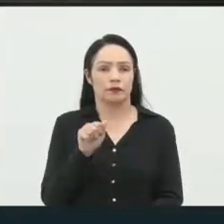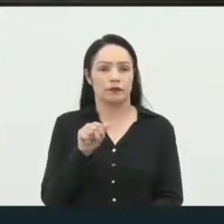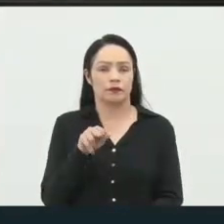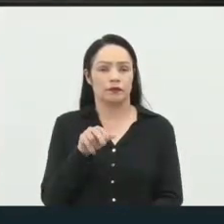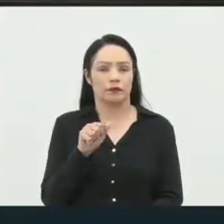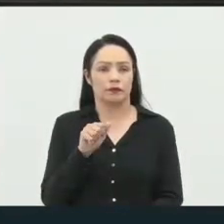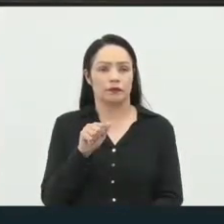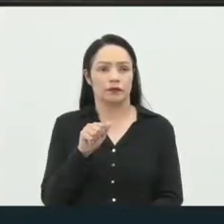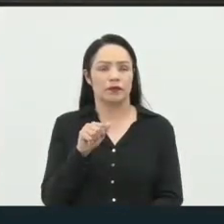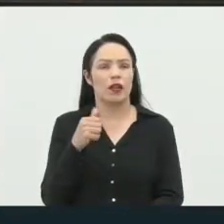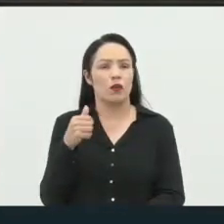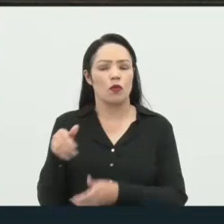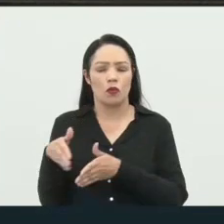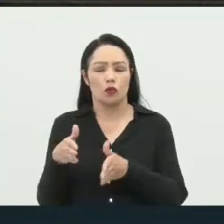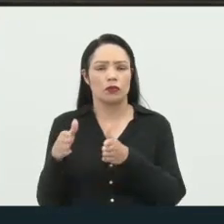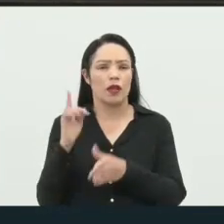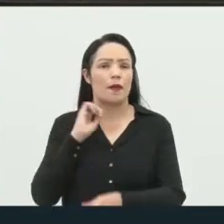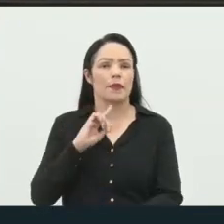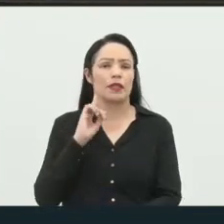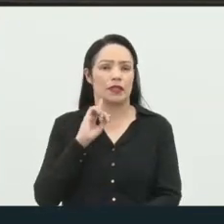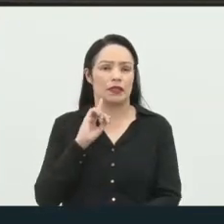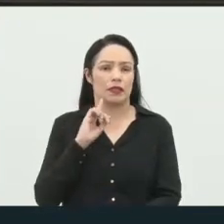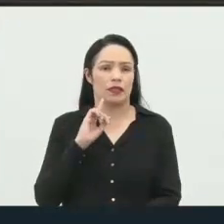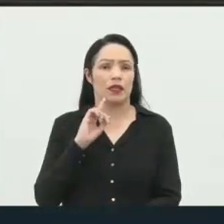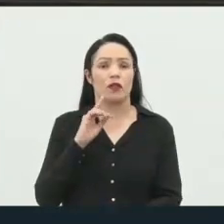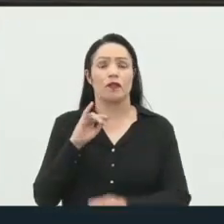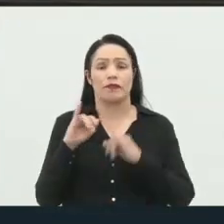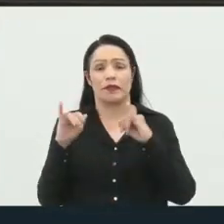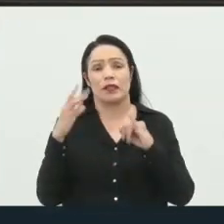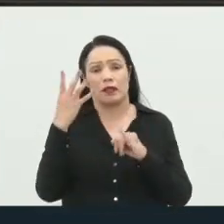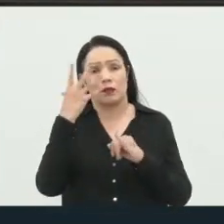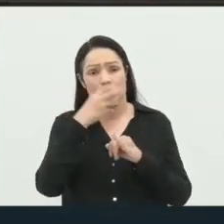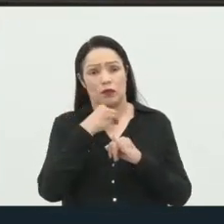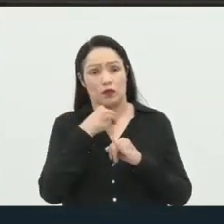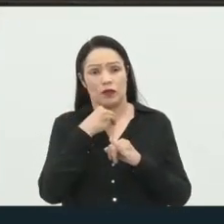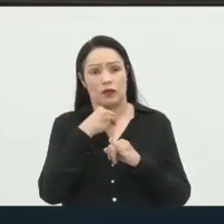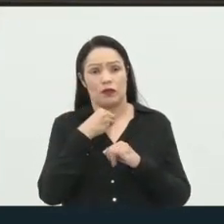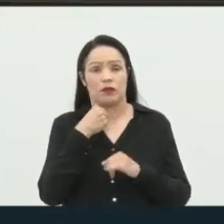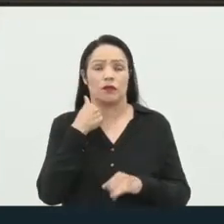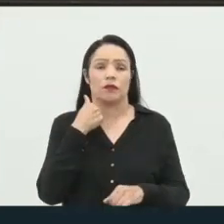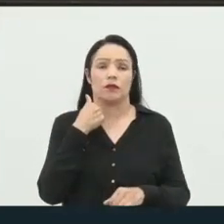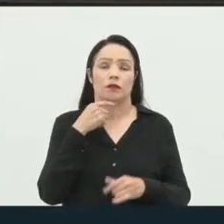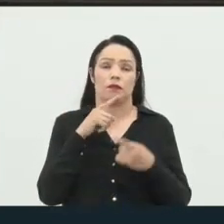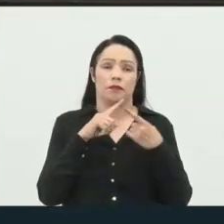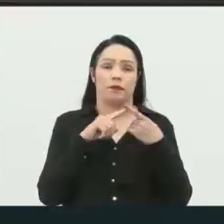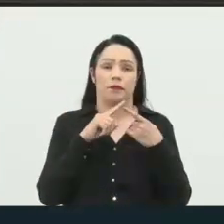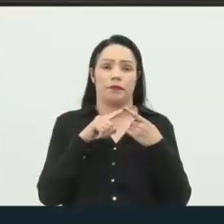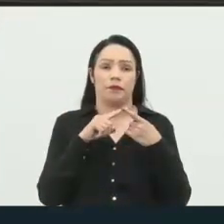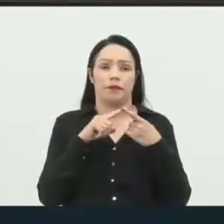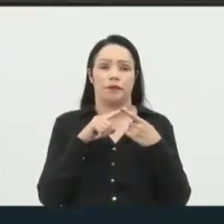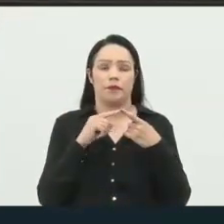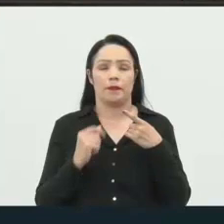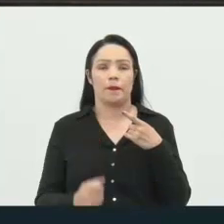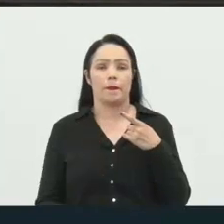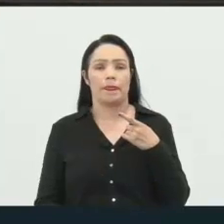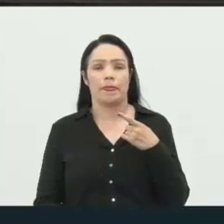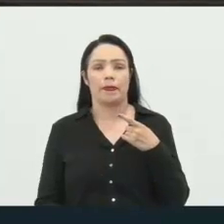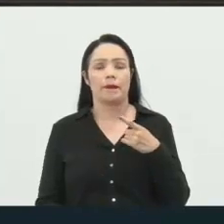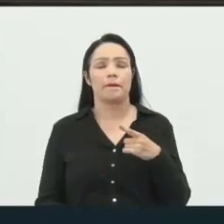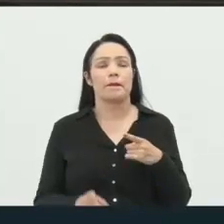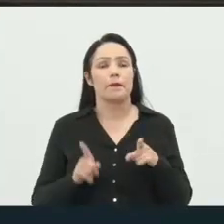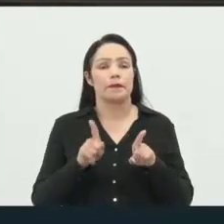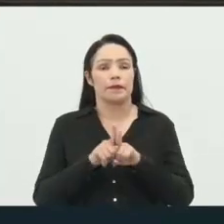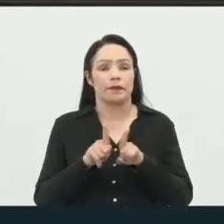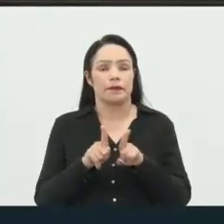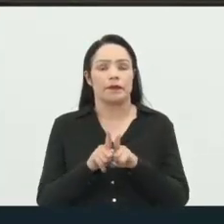está muito bonito Então esse é o nosso primeiro assunto nós temos ali também